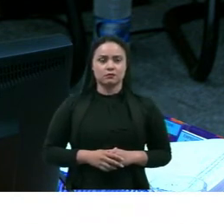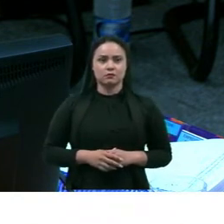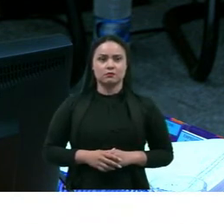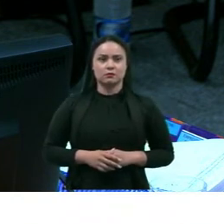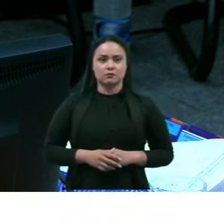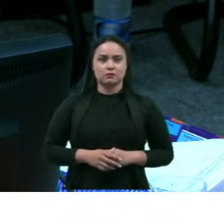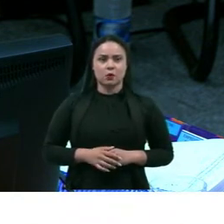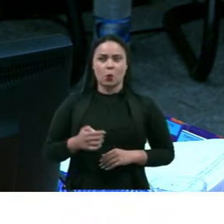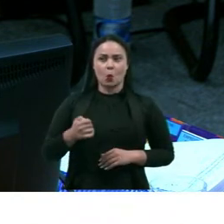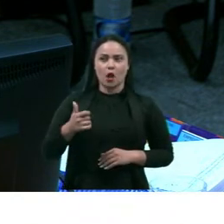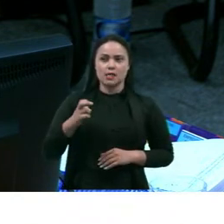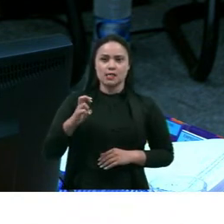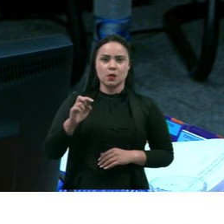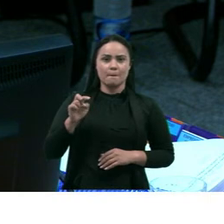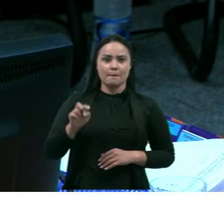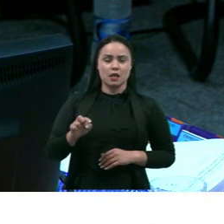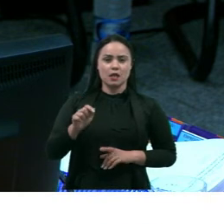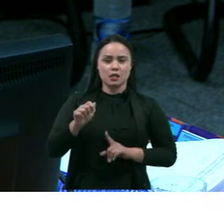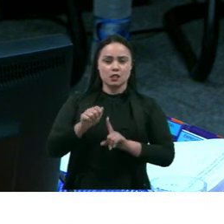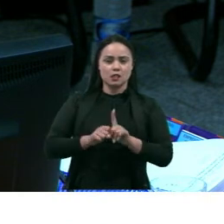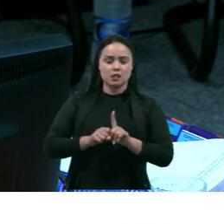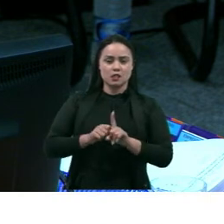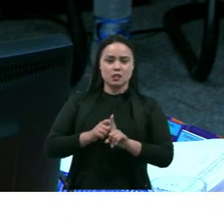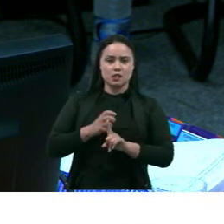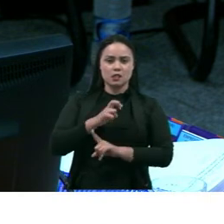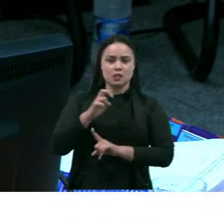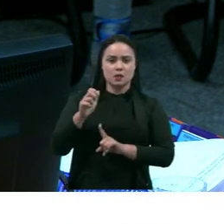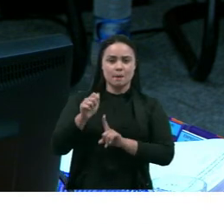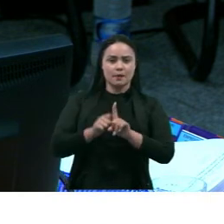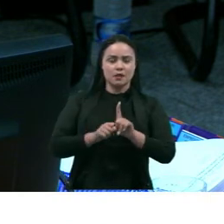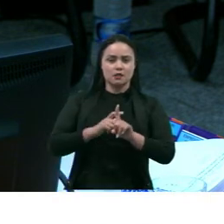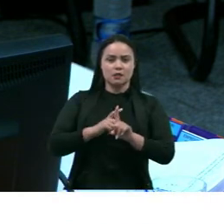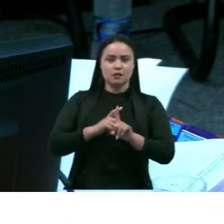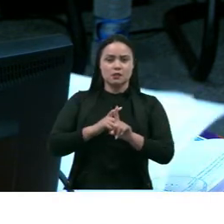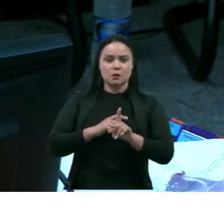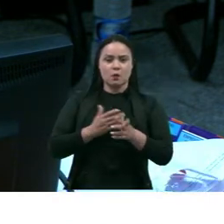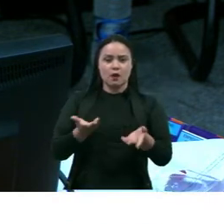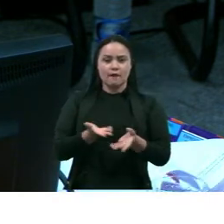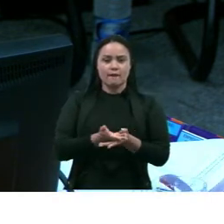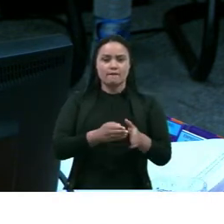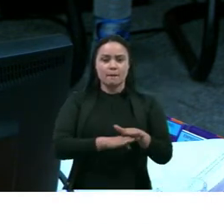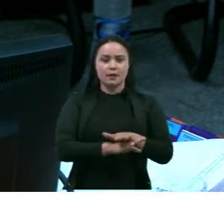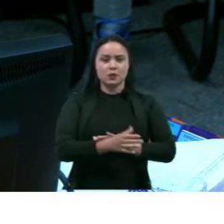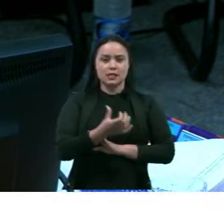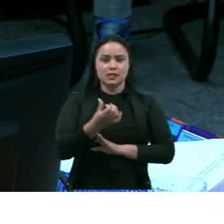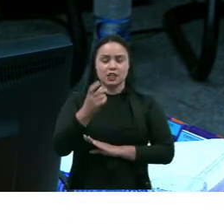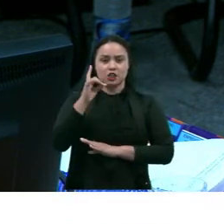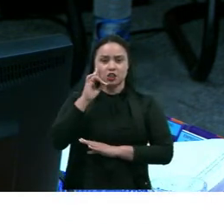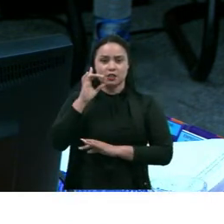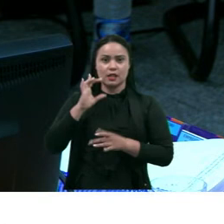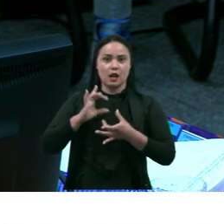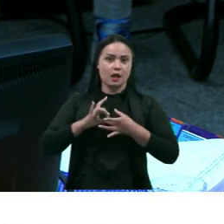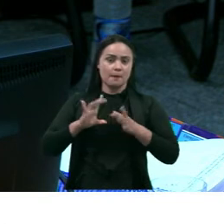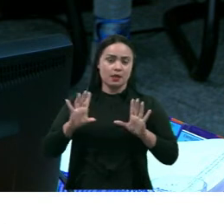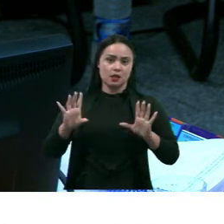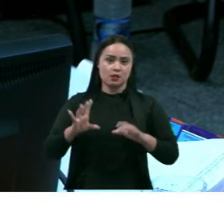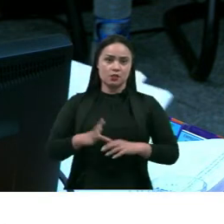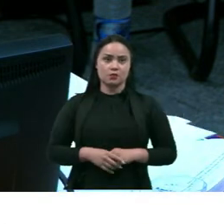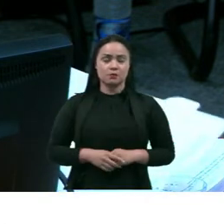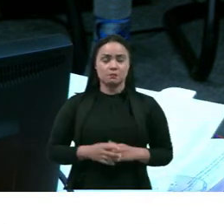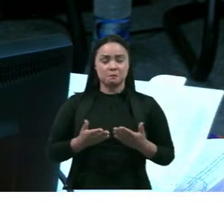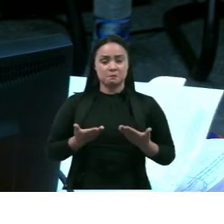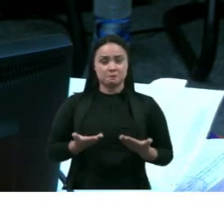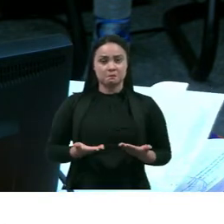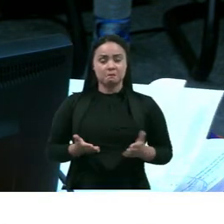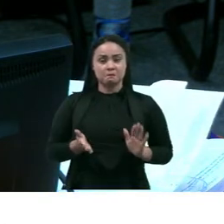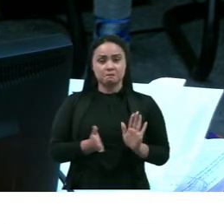de quase 5 meses para apreciar o pedido de arquivamento e de 6 dias para colocar em liberdade. Então,